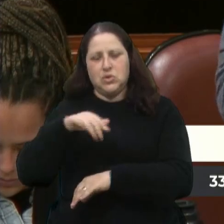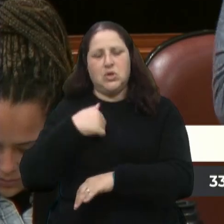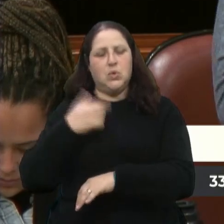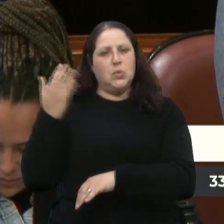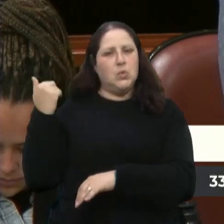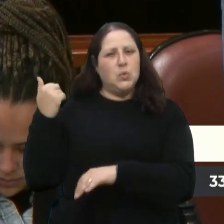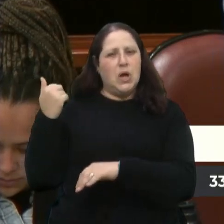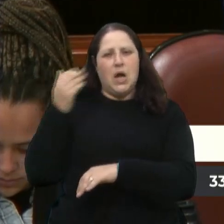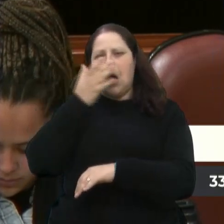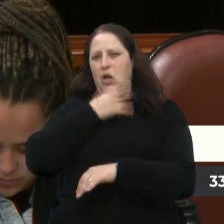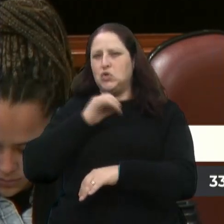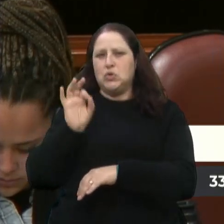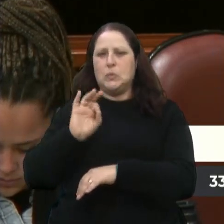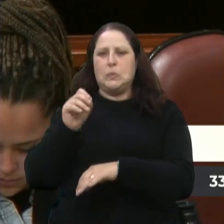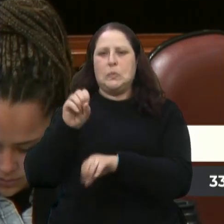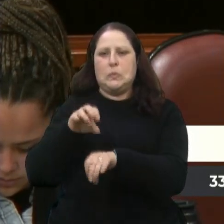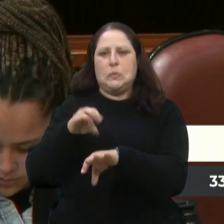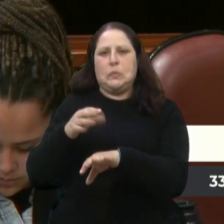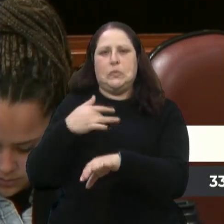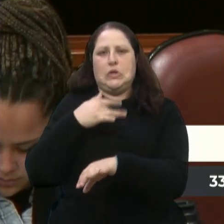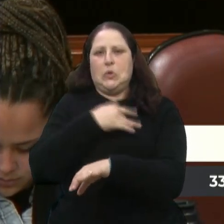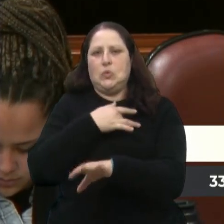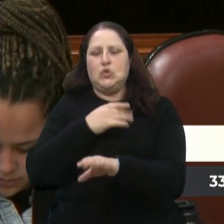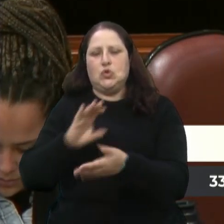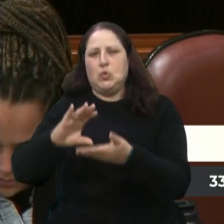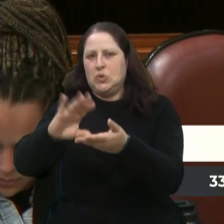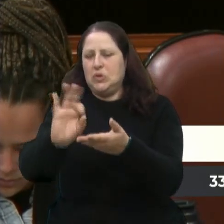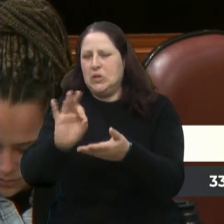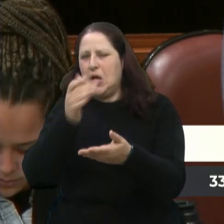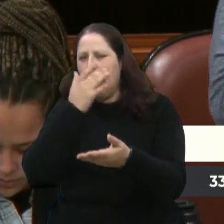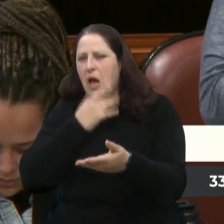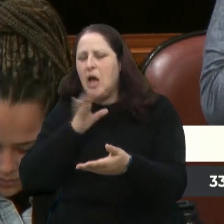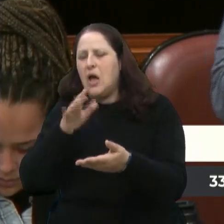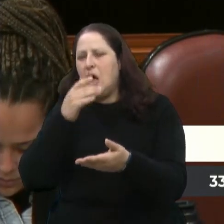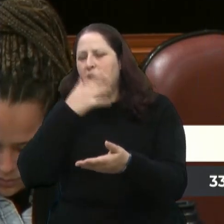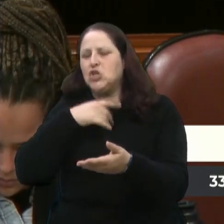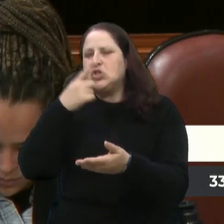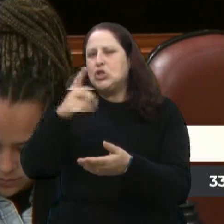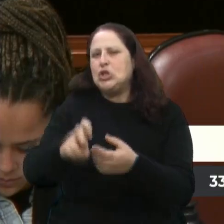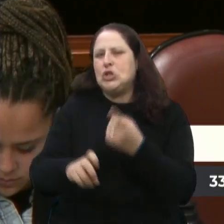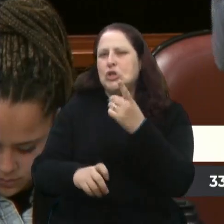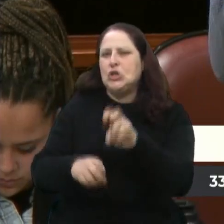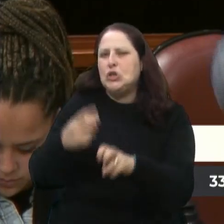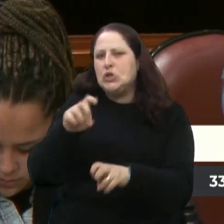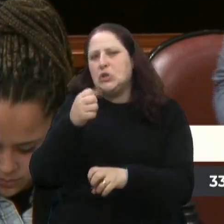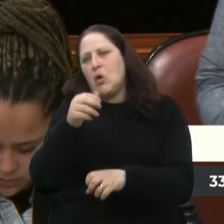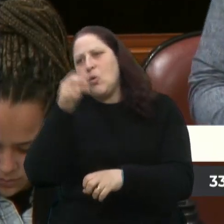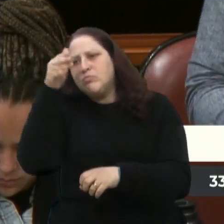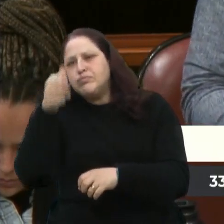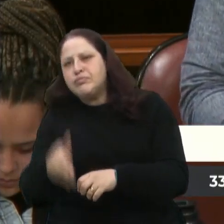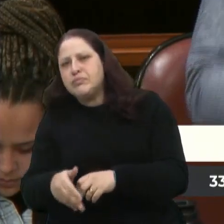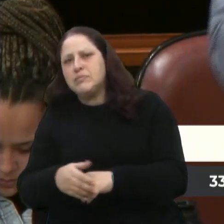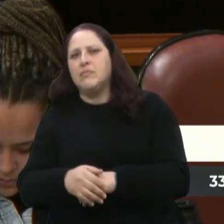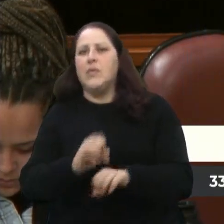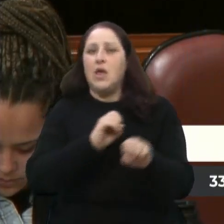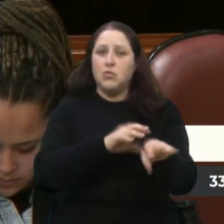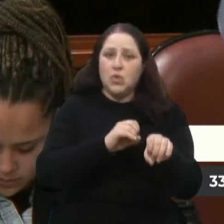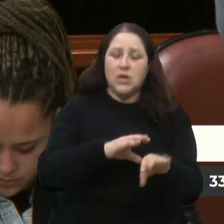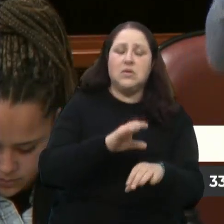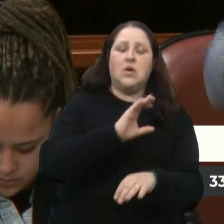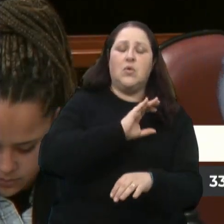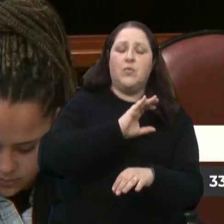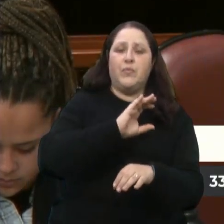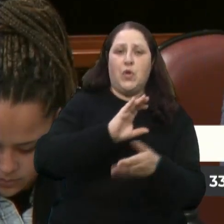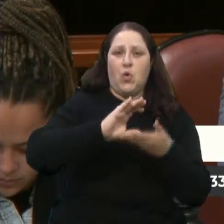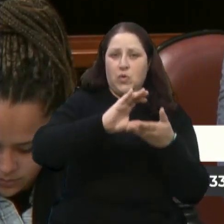do Conselho da Saúde, mas acho que saúde deve ser semanal ou quinzenal, se eu não estou enganado. Agora, nós, a educação é todas as semanas, da 1h30